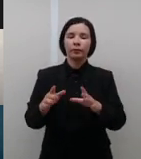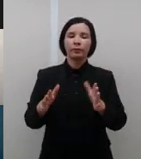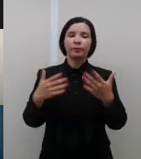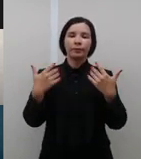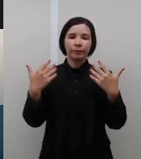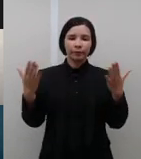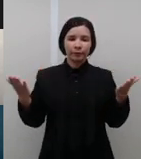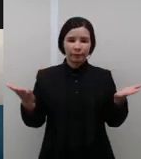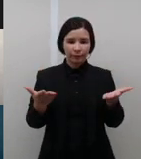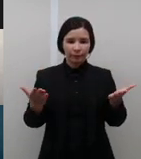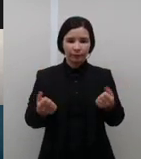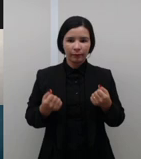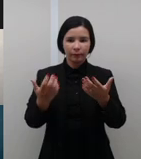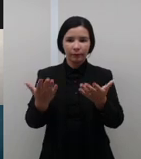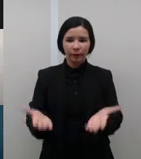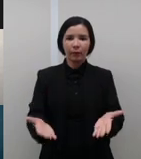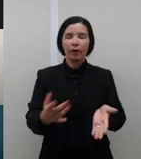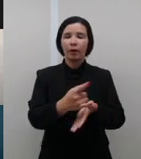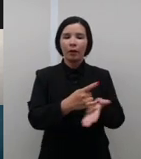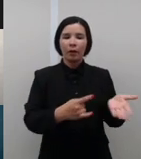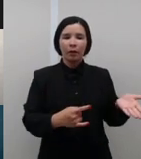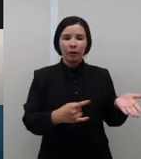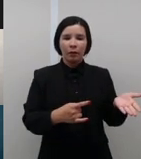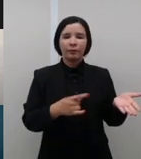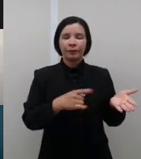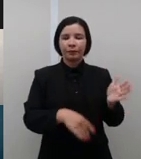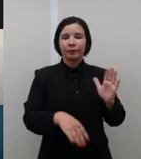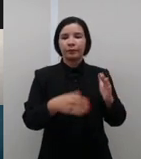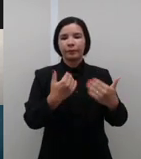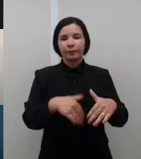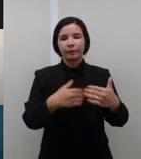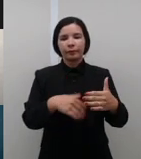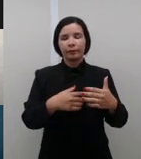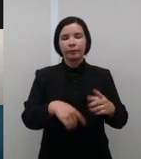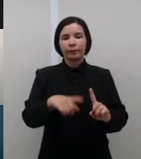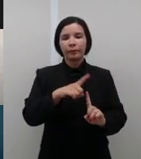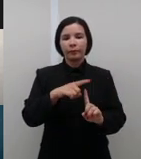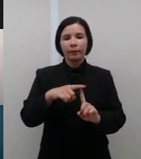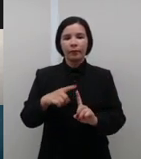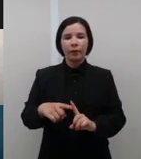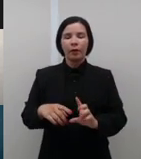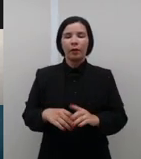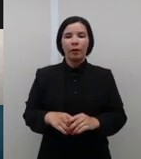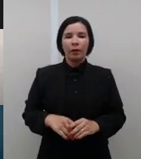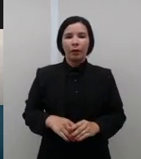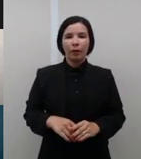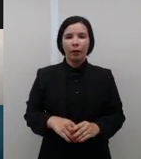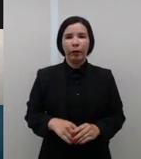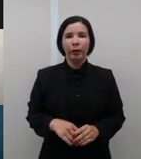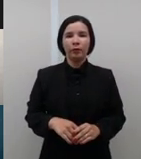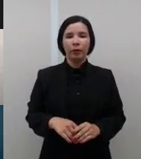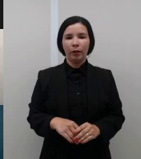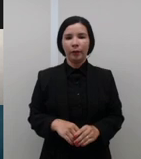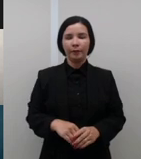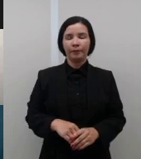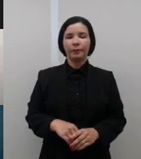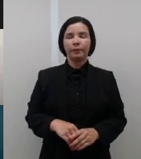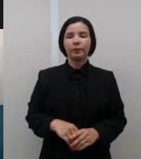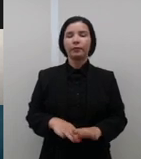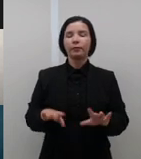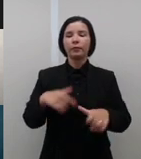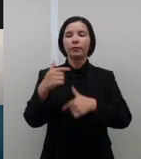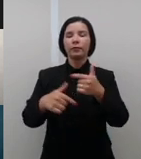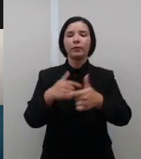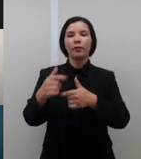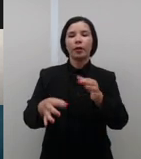entrega da documentação referente à prova de títulos, relembro, excetuados os relativos à comprovação das atividades jurídicas,